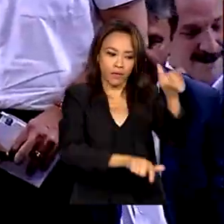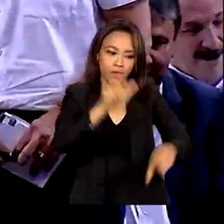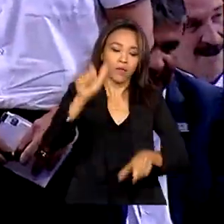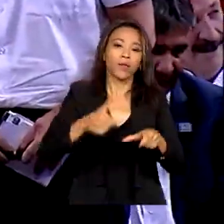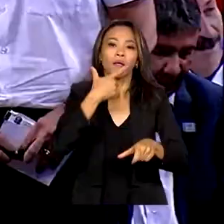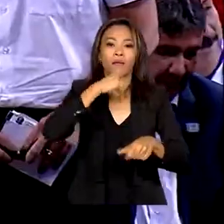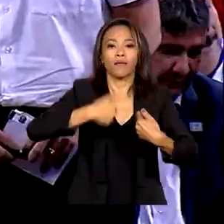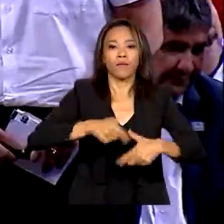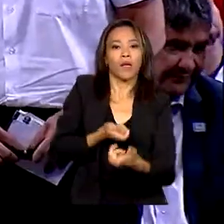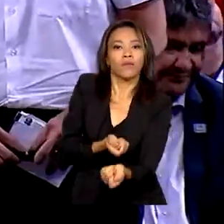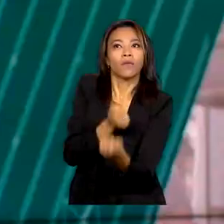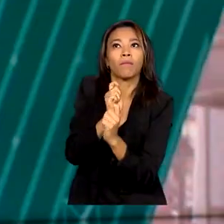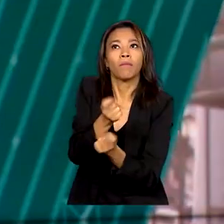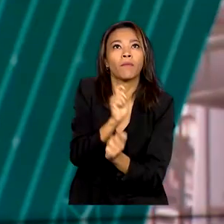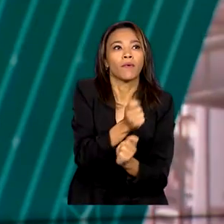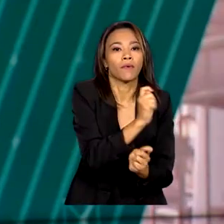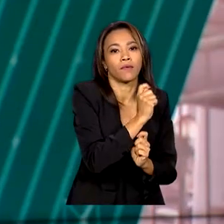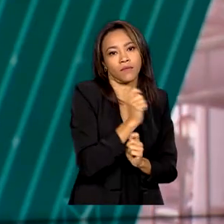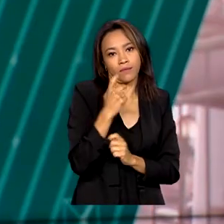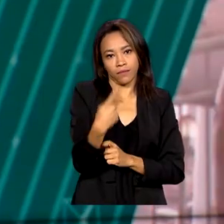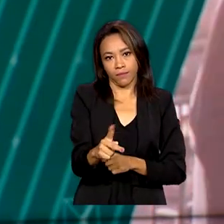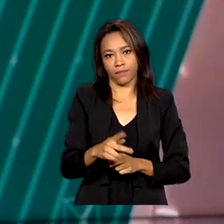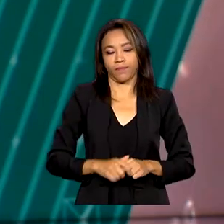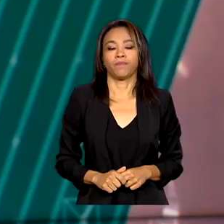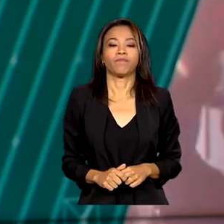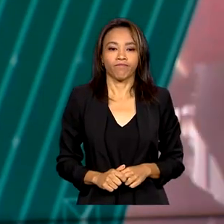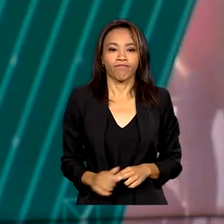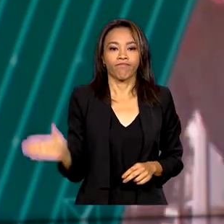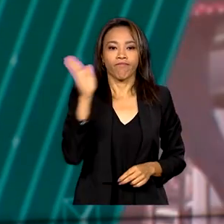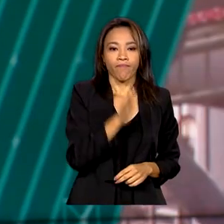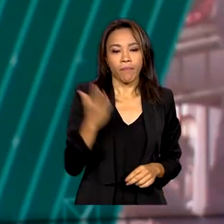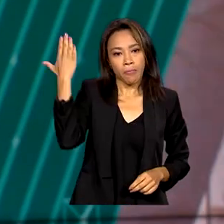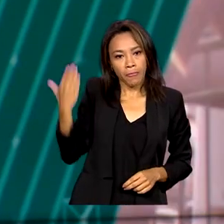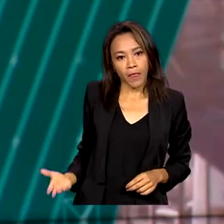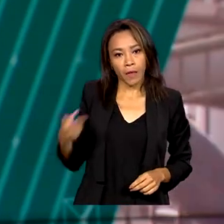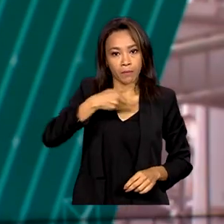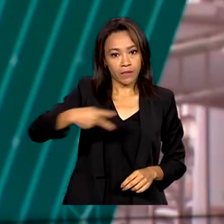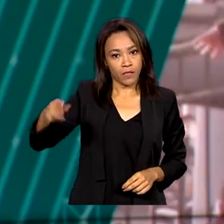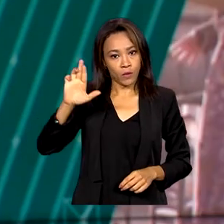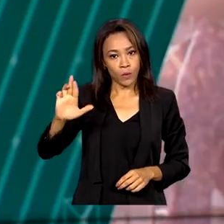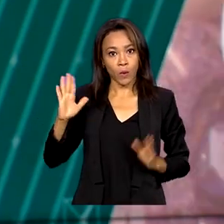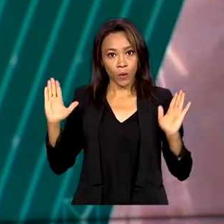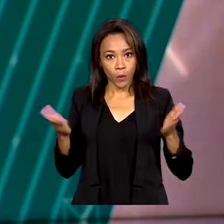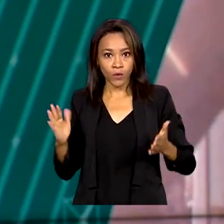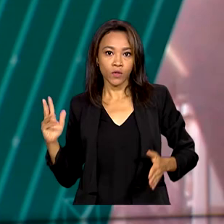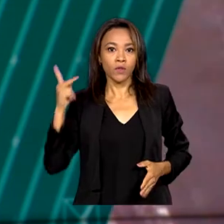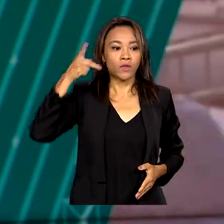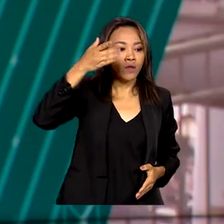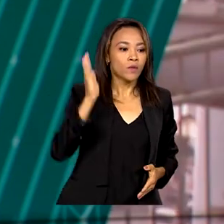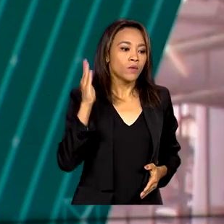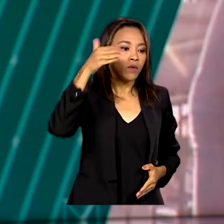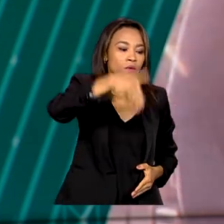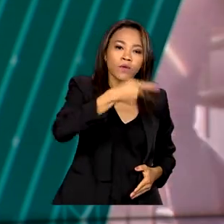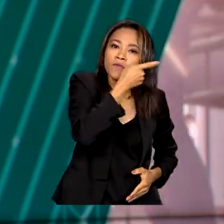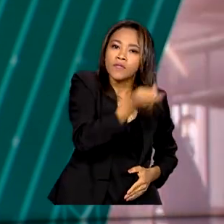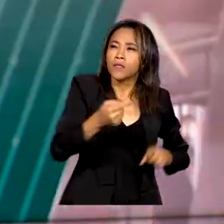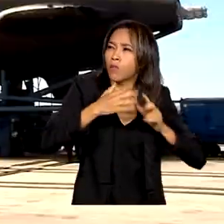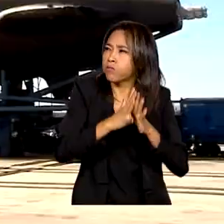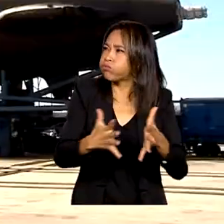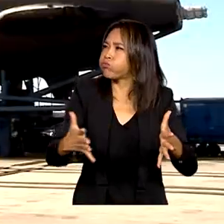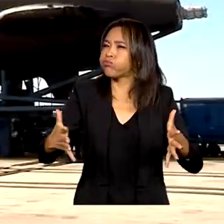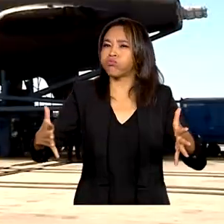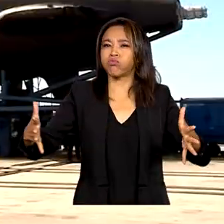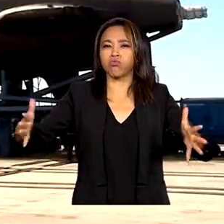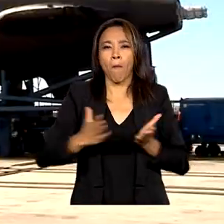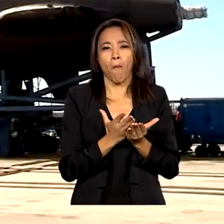artesanal do litoral do estado. O presidente Lula visita hoje o Complexo Naval de Itaguaí, no Rio de Janeiro, onde